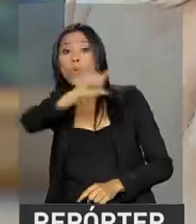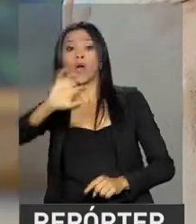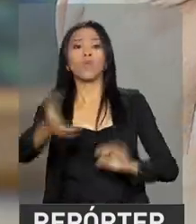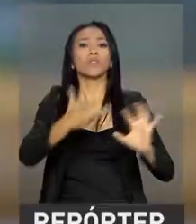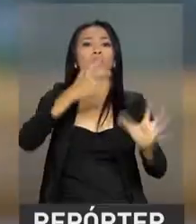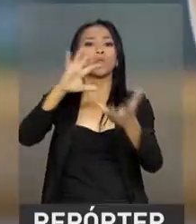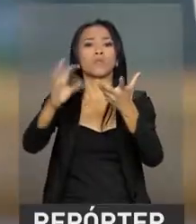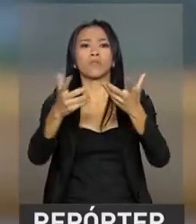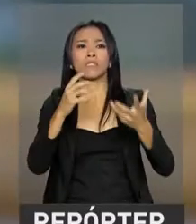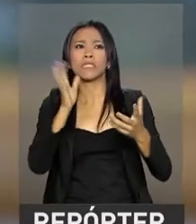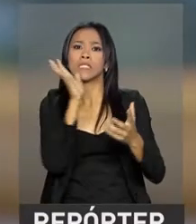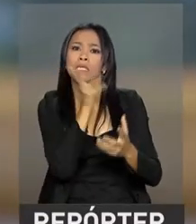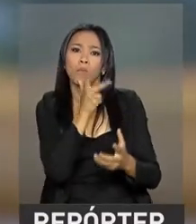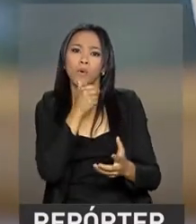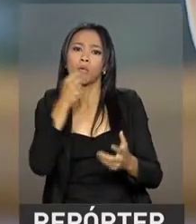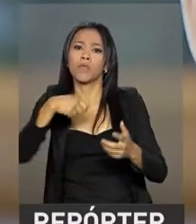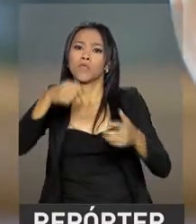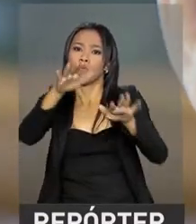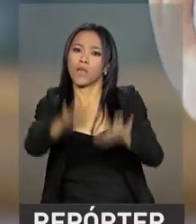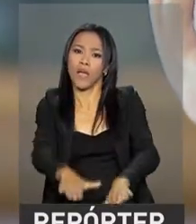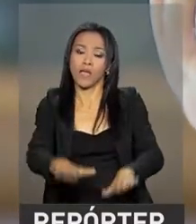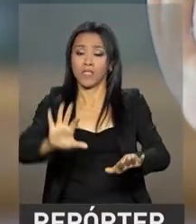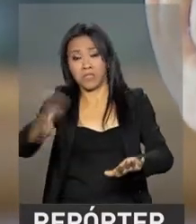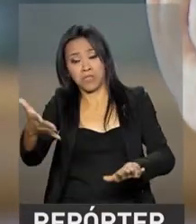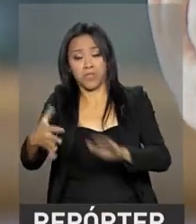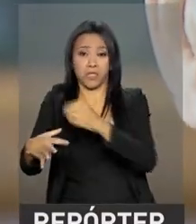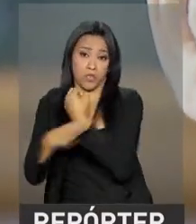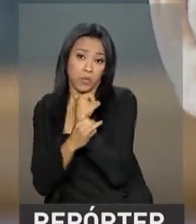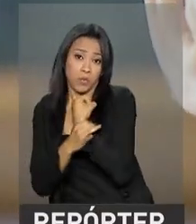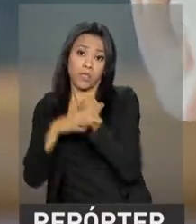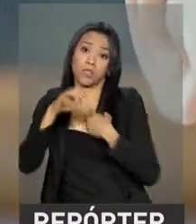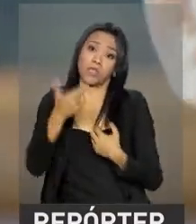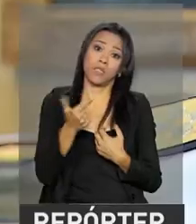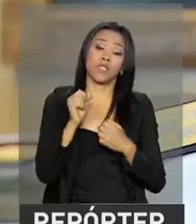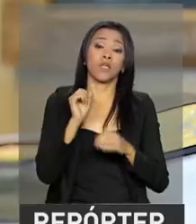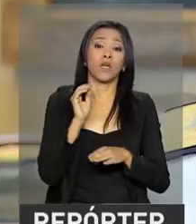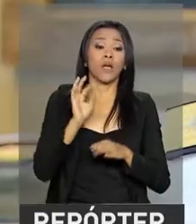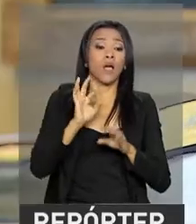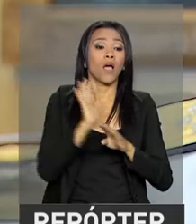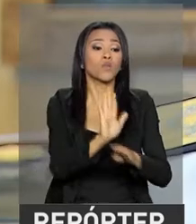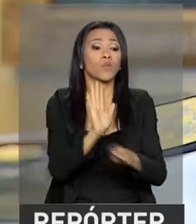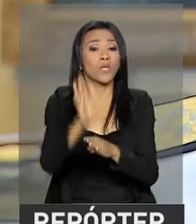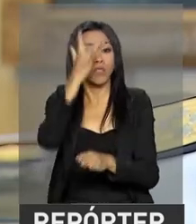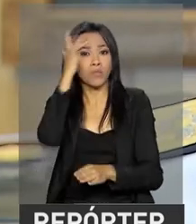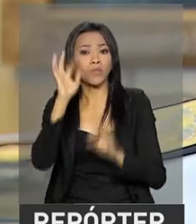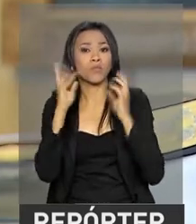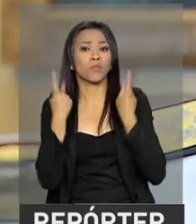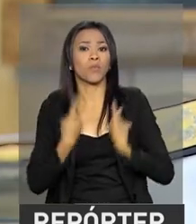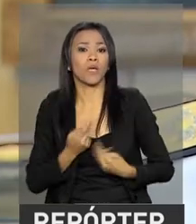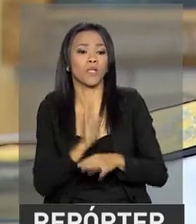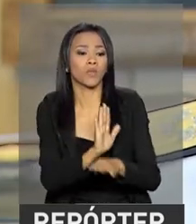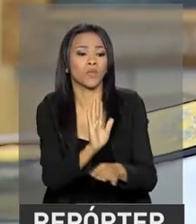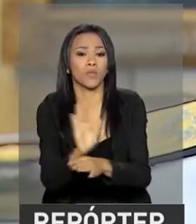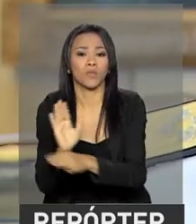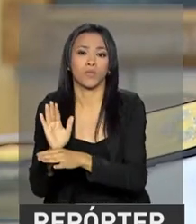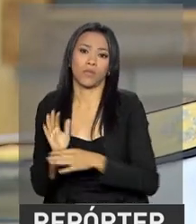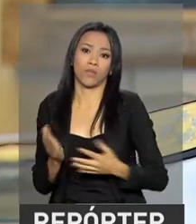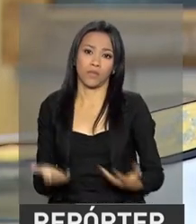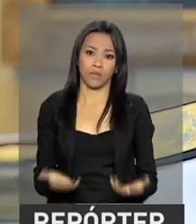das tropas seja para fazer a segurança seja em missão humanitária nós é construindo aquela infraestrutura